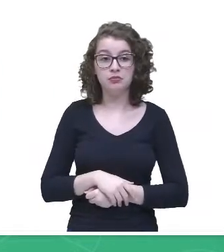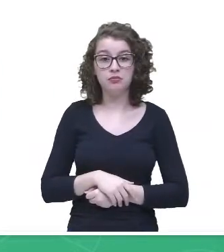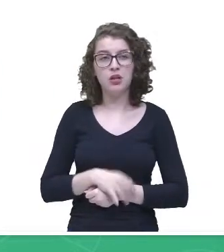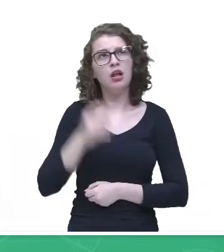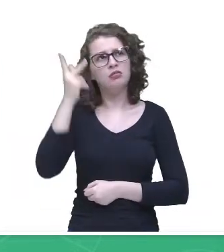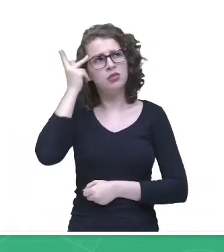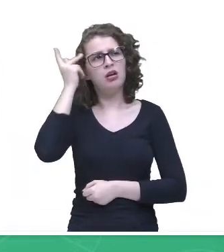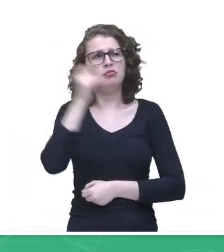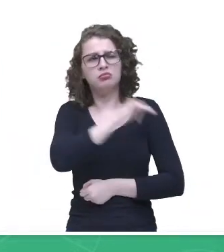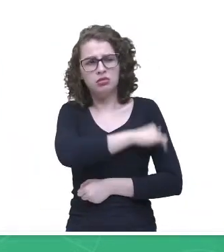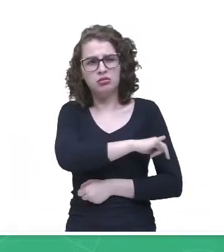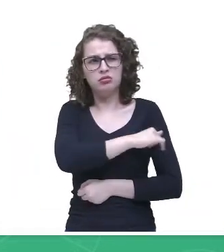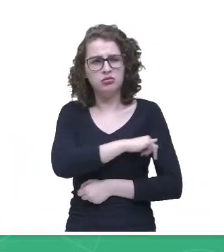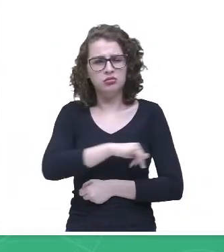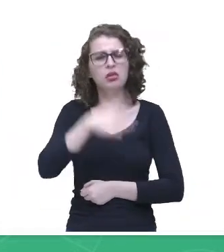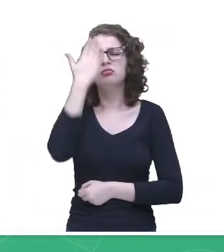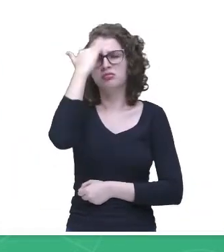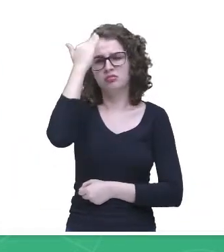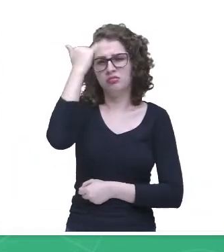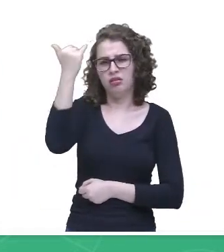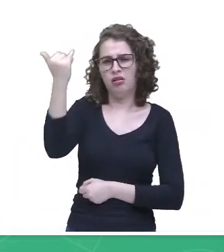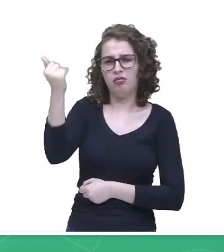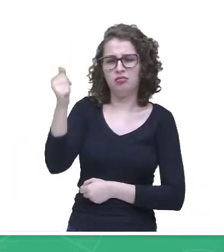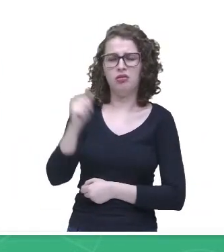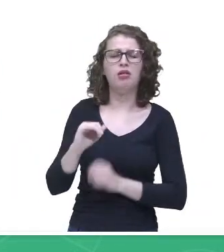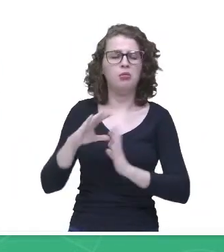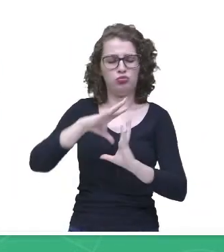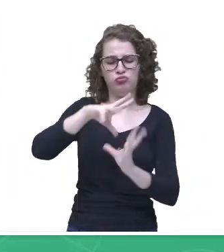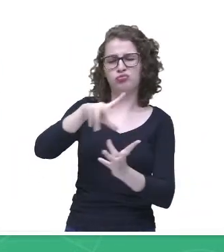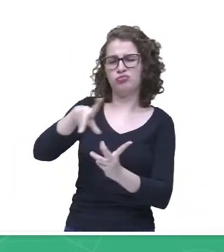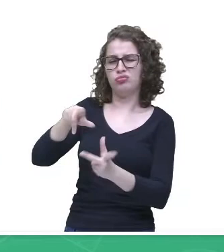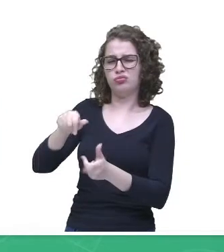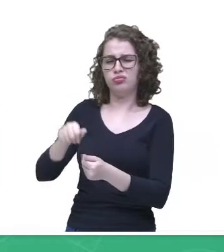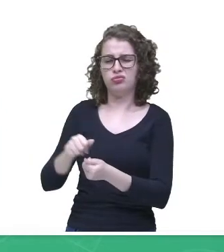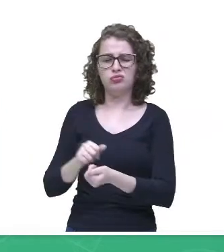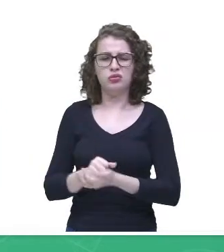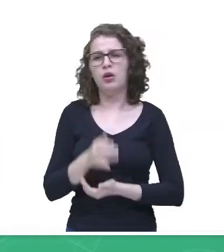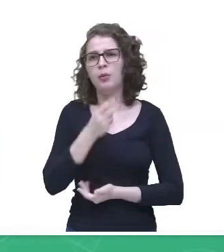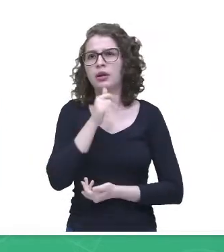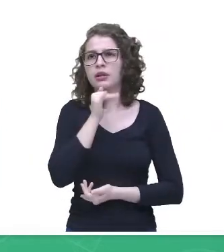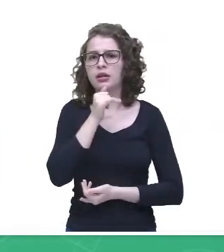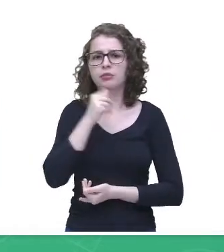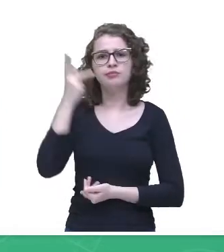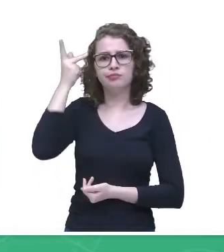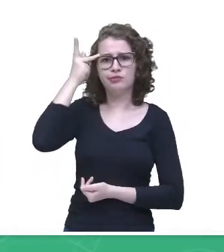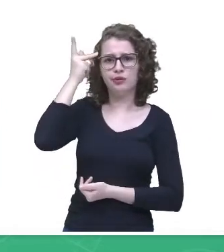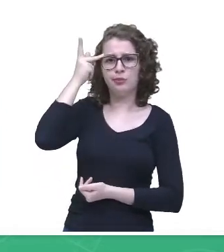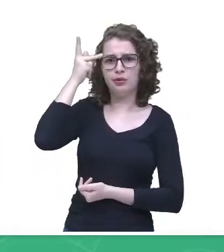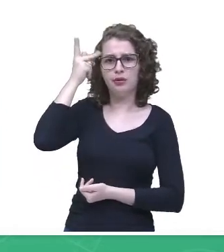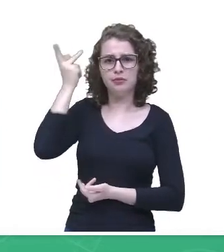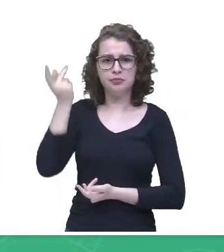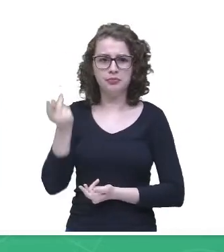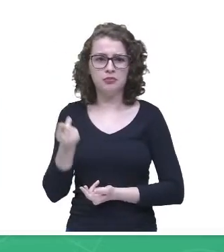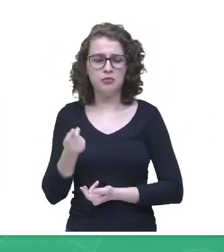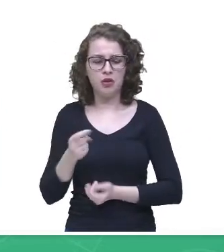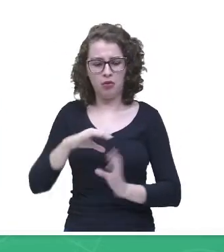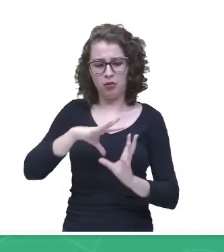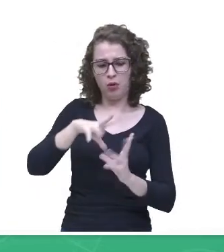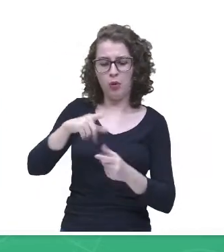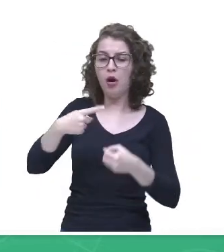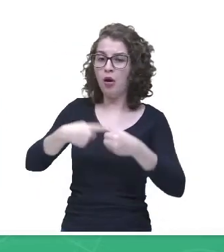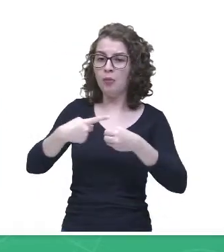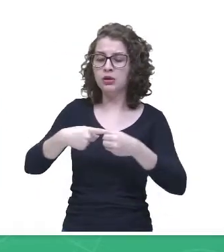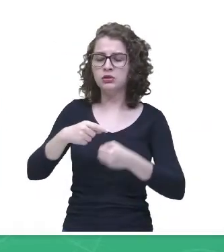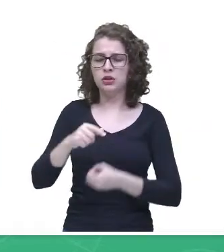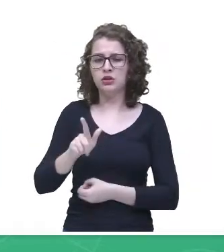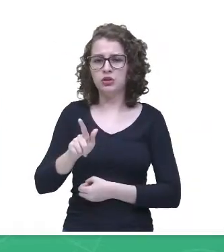cidades ali conhecidas mundialmente, tá? São Paulo, por exemplo, é considerado uma cidade global. Mas você